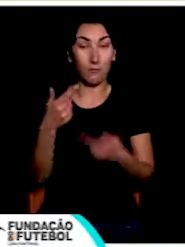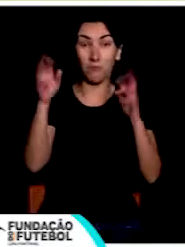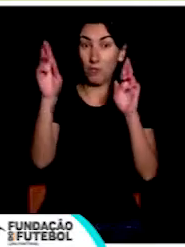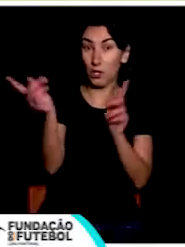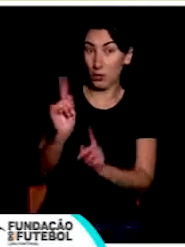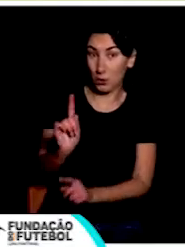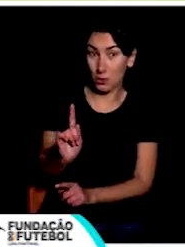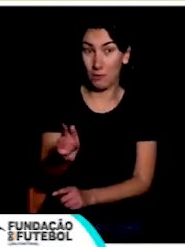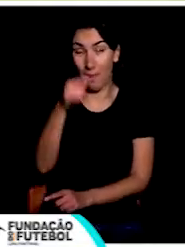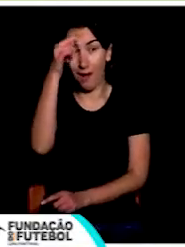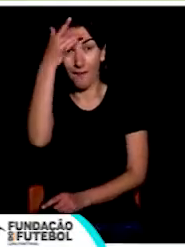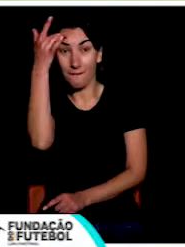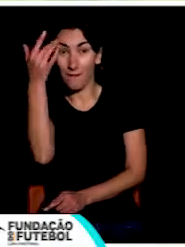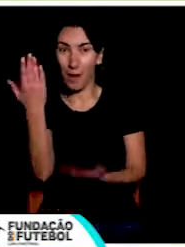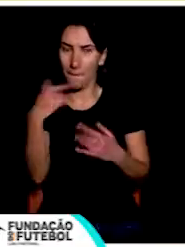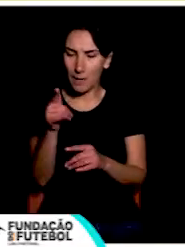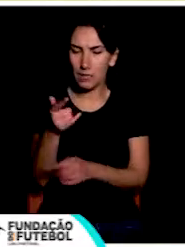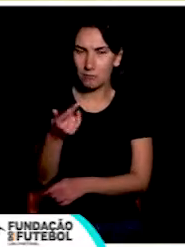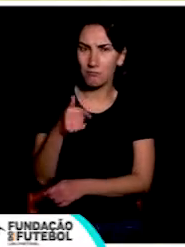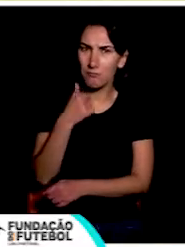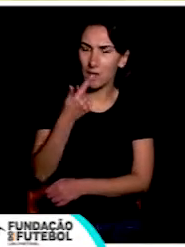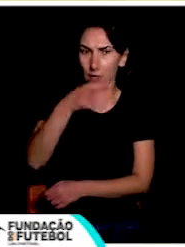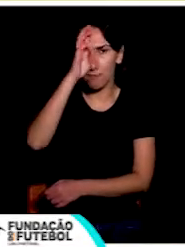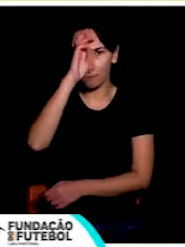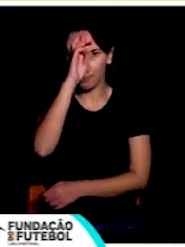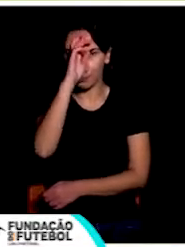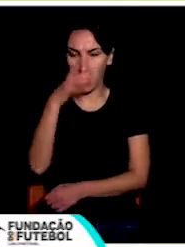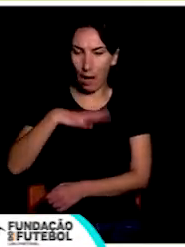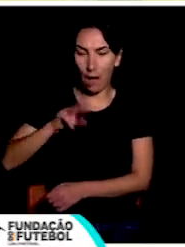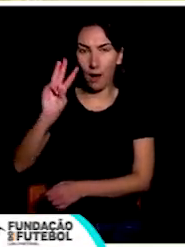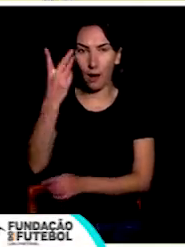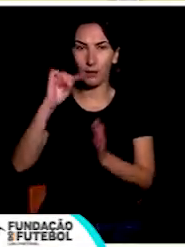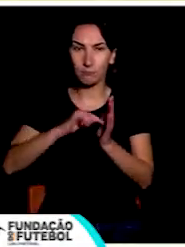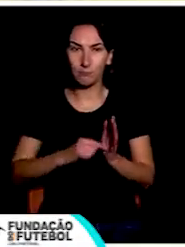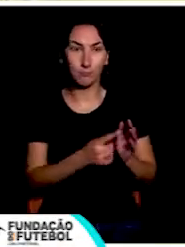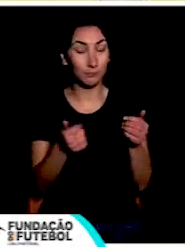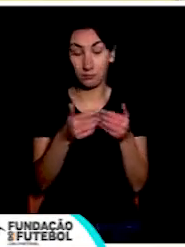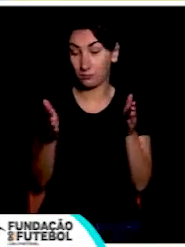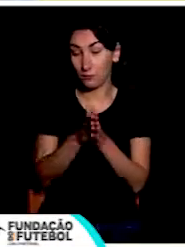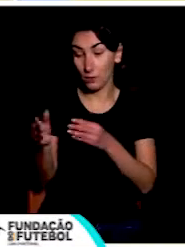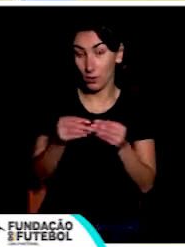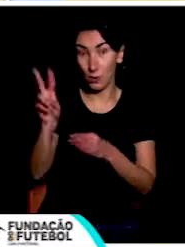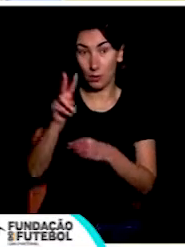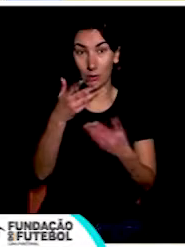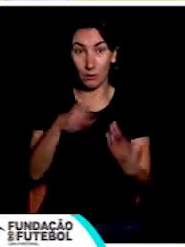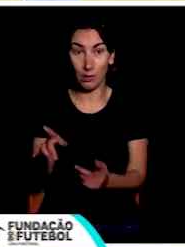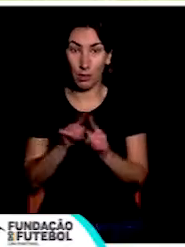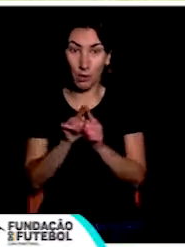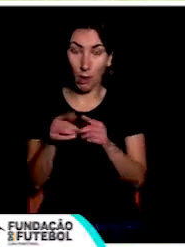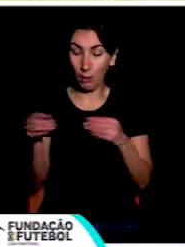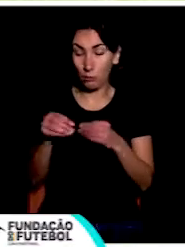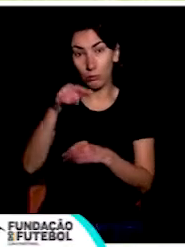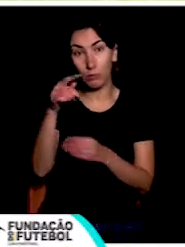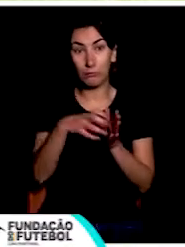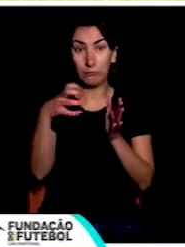espera facilidades para a Briosa, mas promete grande empenho na conquista dos 3 pontos. Como todos os jogos da segunda liga,